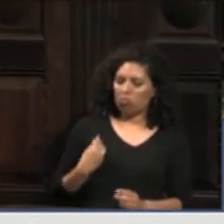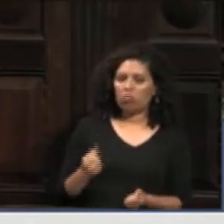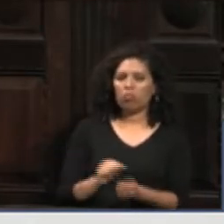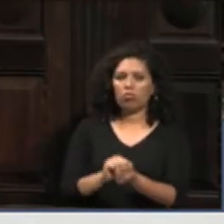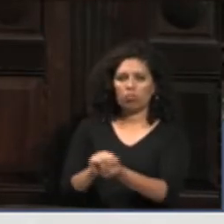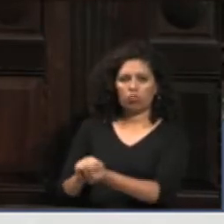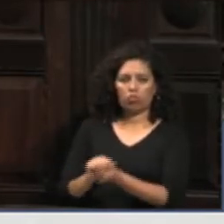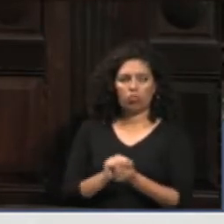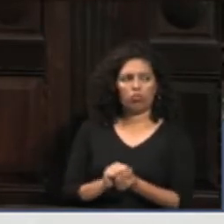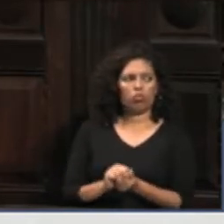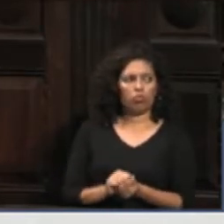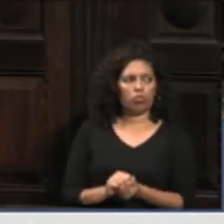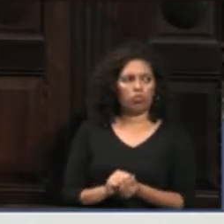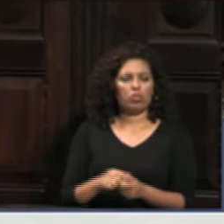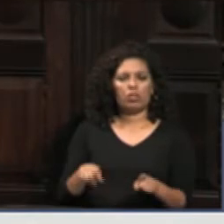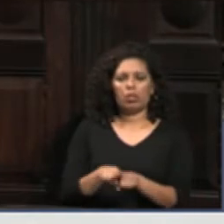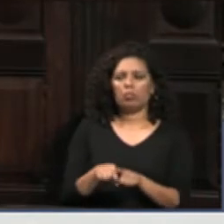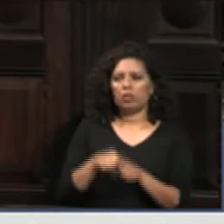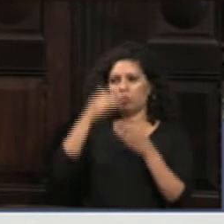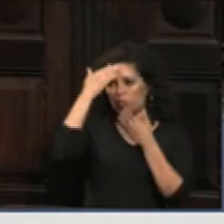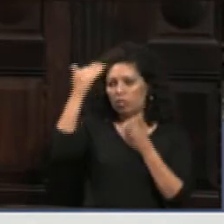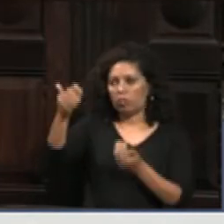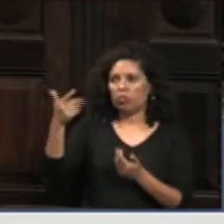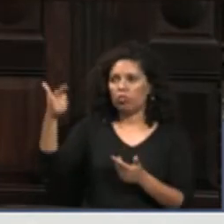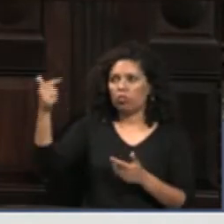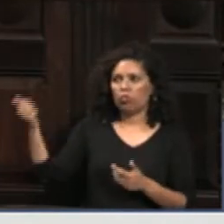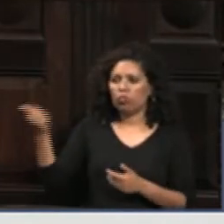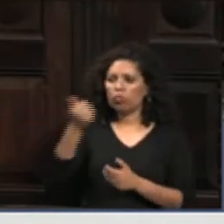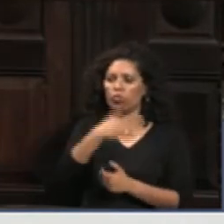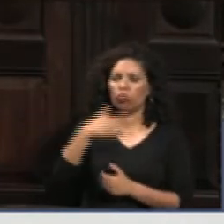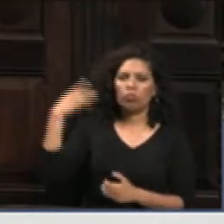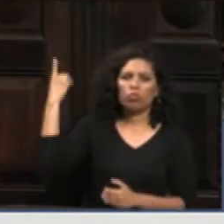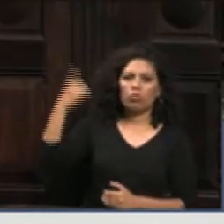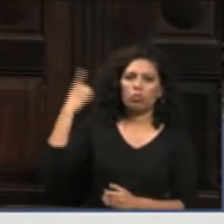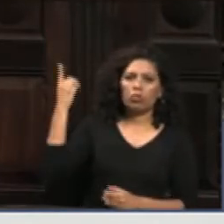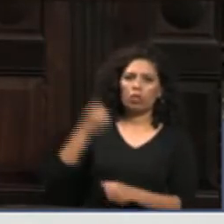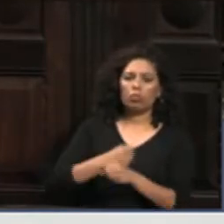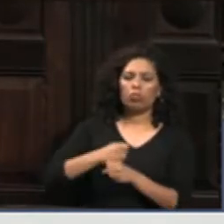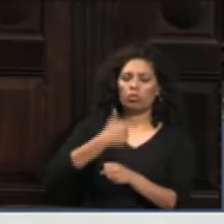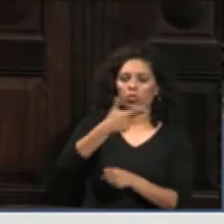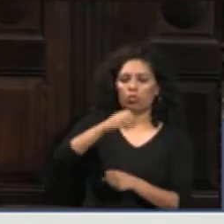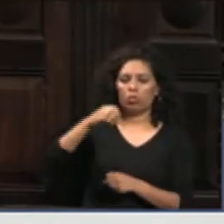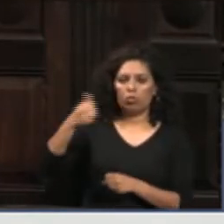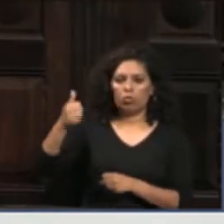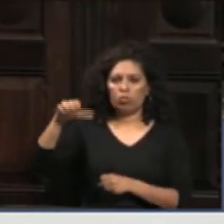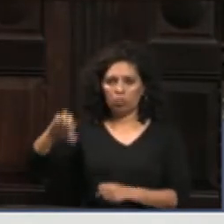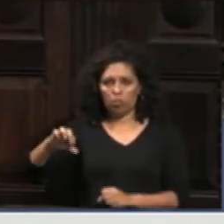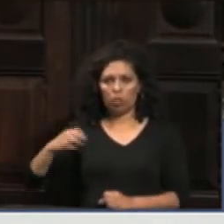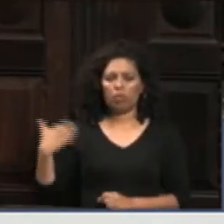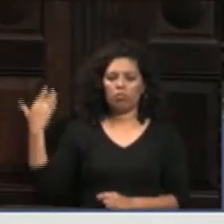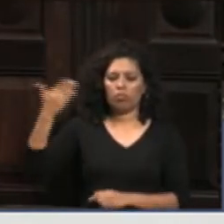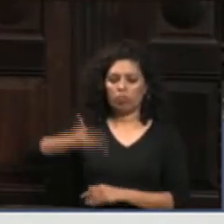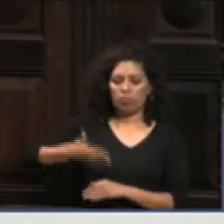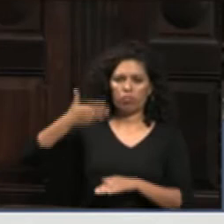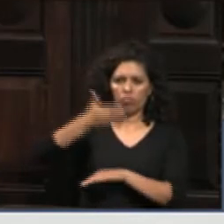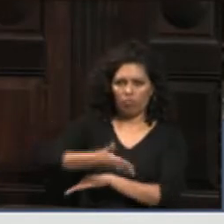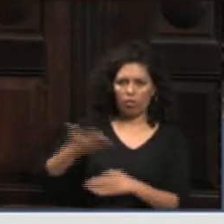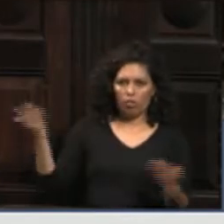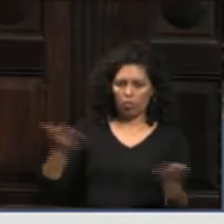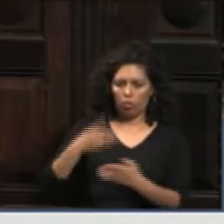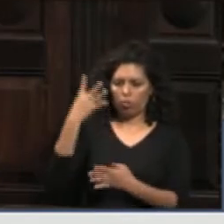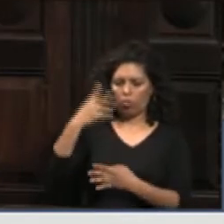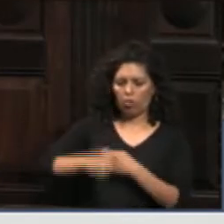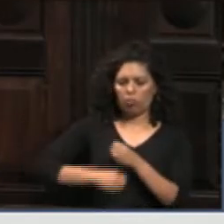que foram eleitos deputados, que possam vir e conseguir que nesses 4 anos que